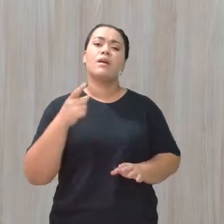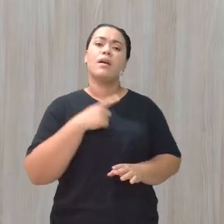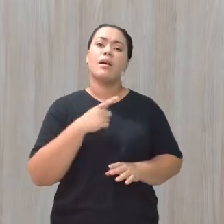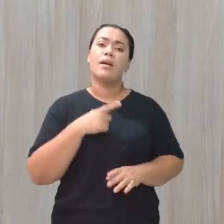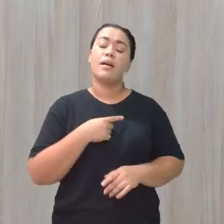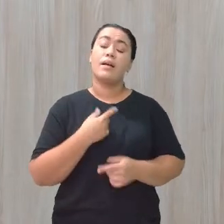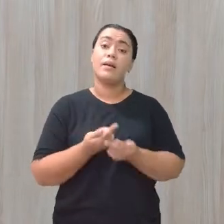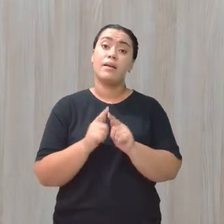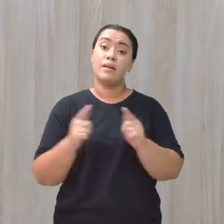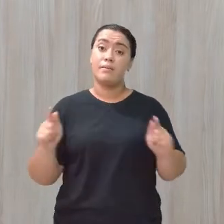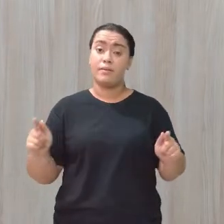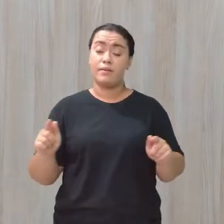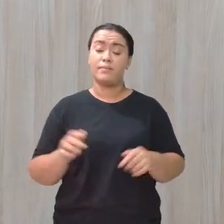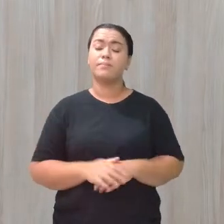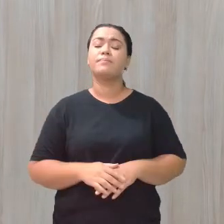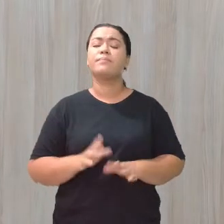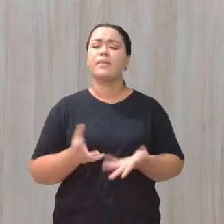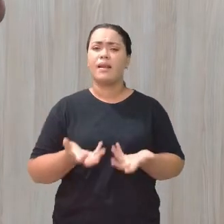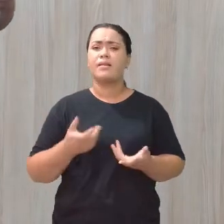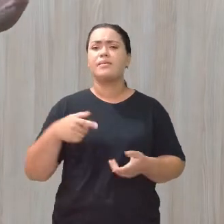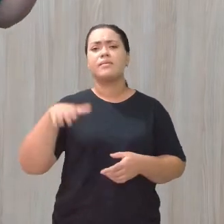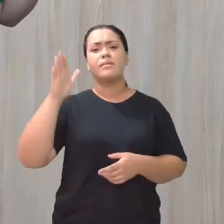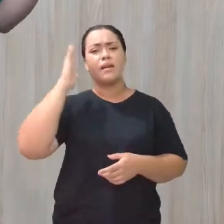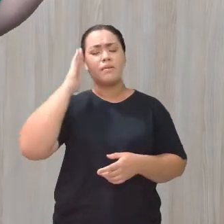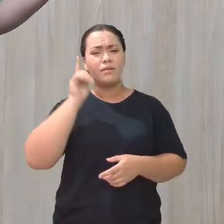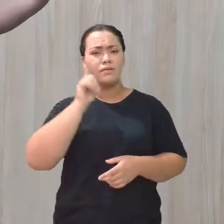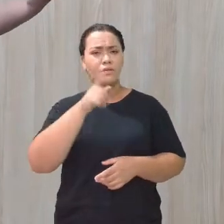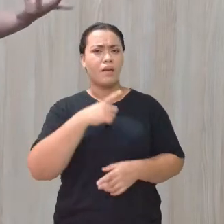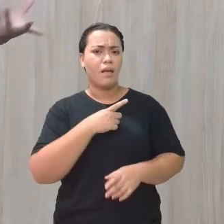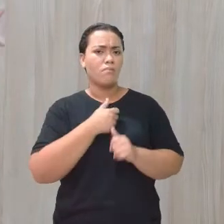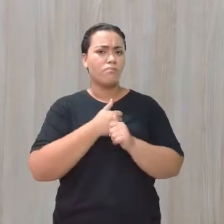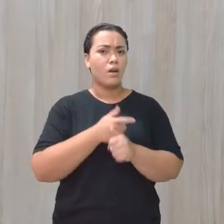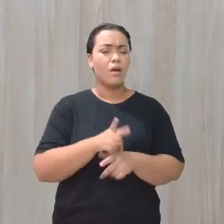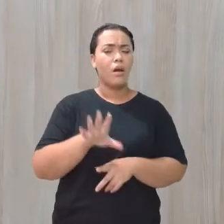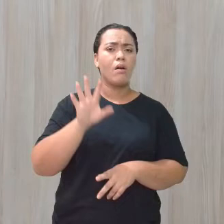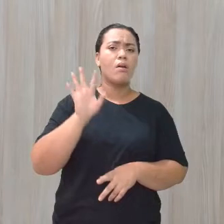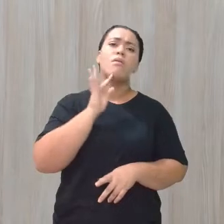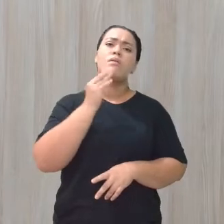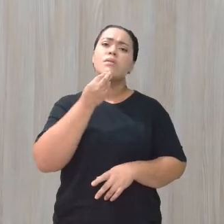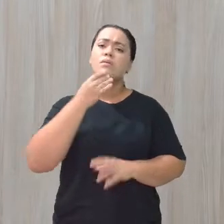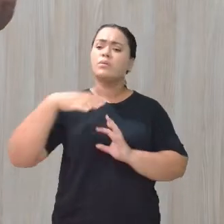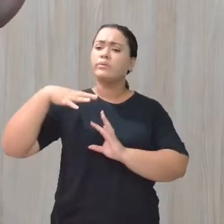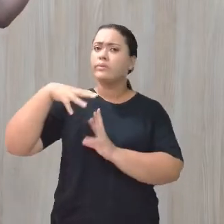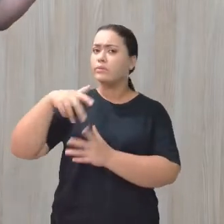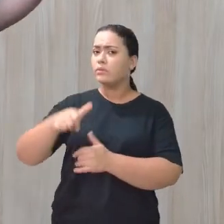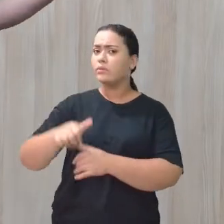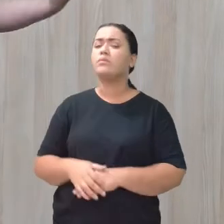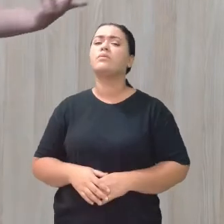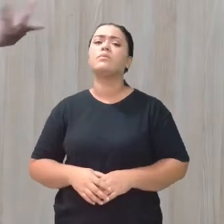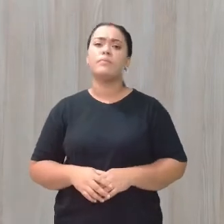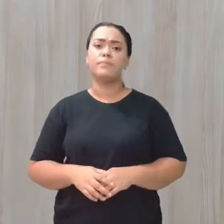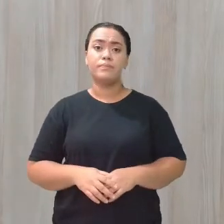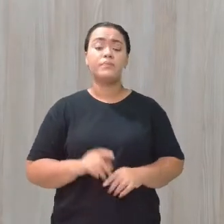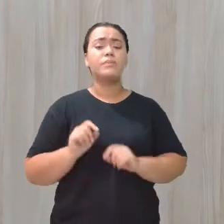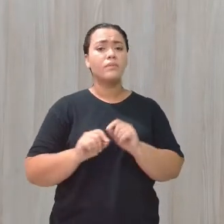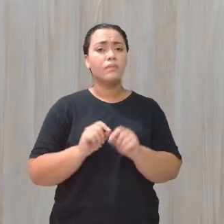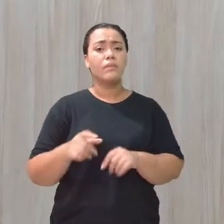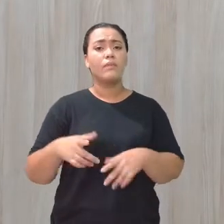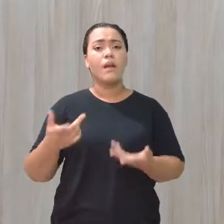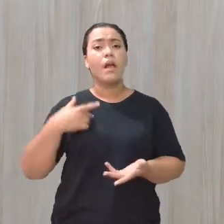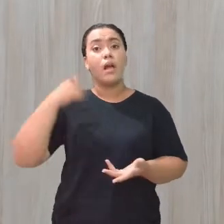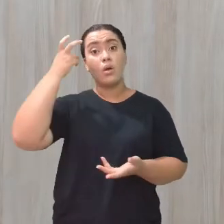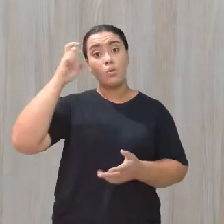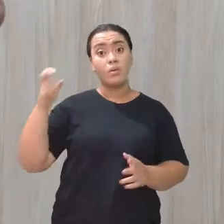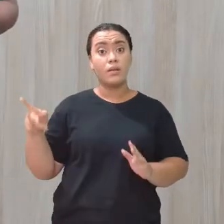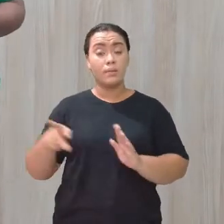de gramática. Ele quer saber se você está aí acompanhando os conhecimentos de mundo, lembram? Conhecimentos de mundo é aquela nossa cultura,